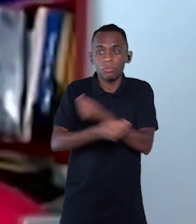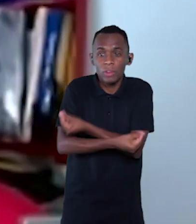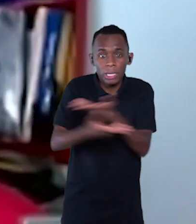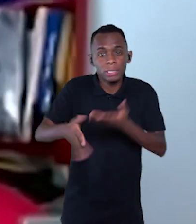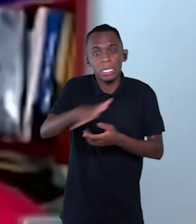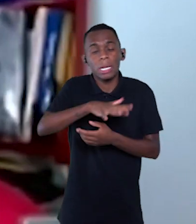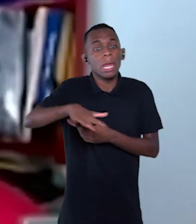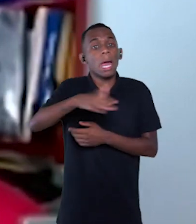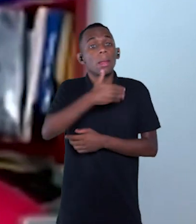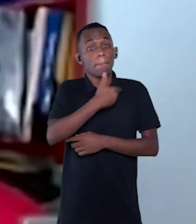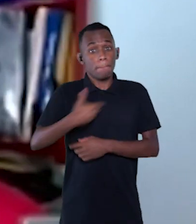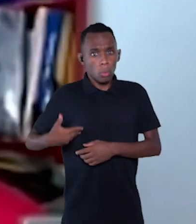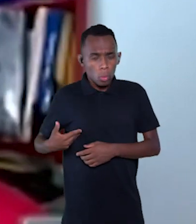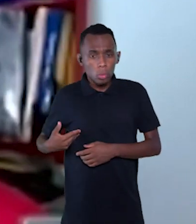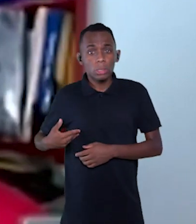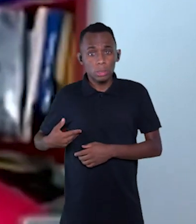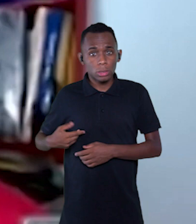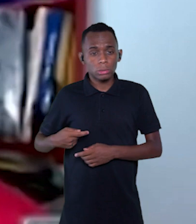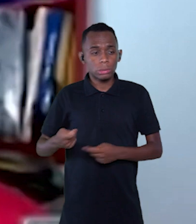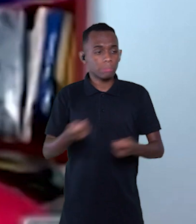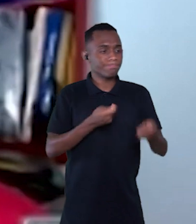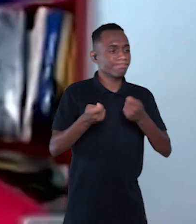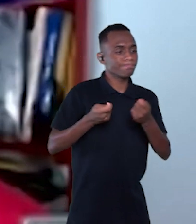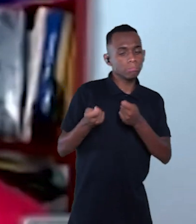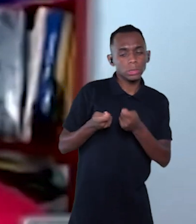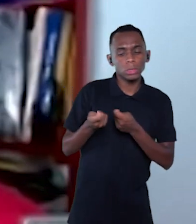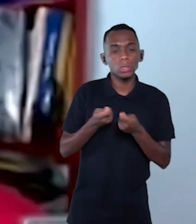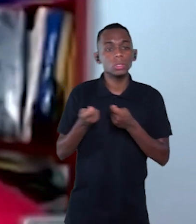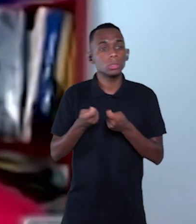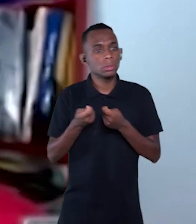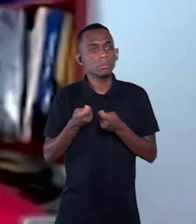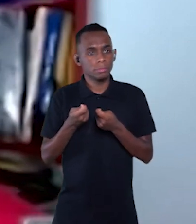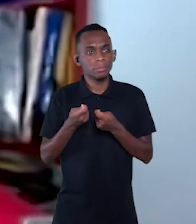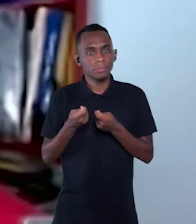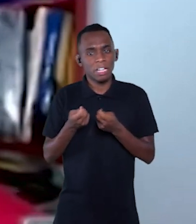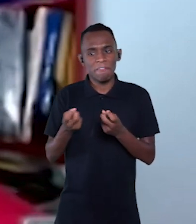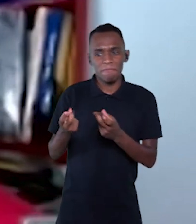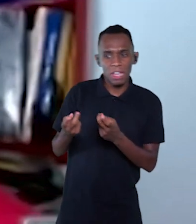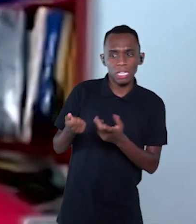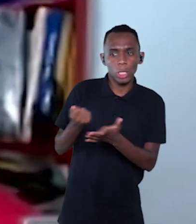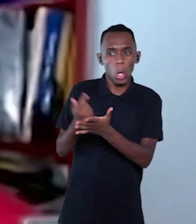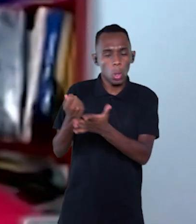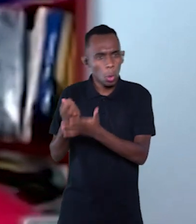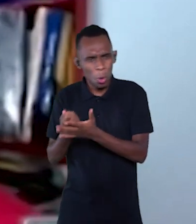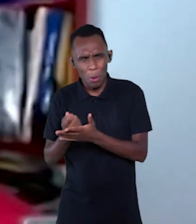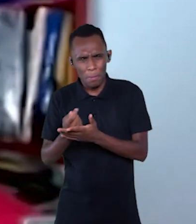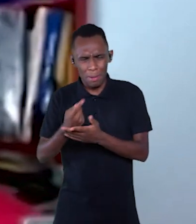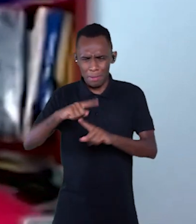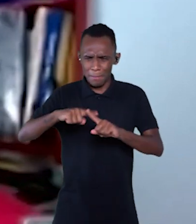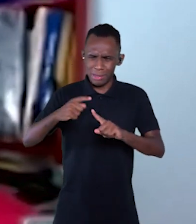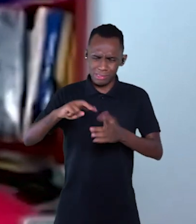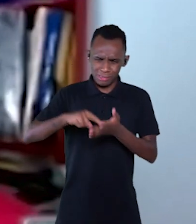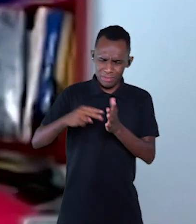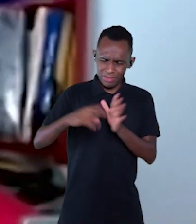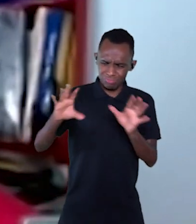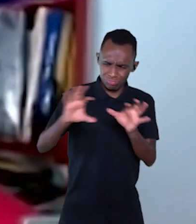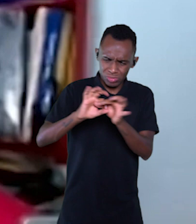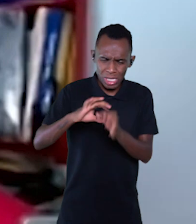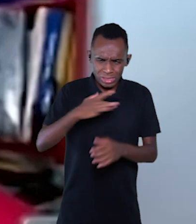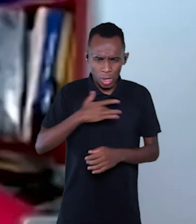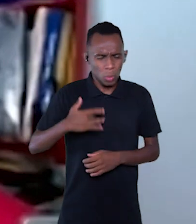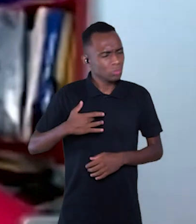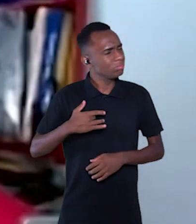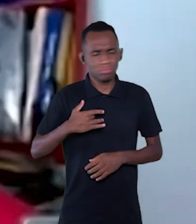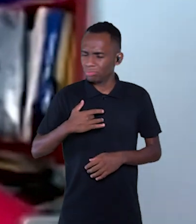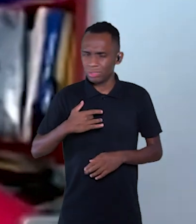serviço público essa lógica mercadológica, mercantil, que não tem nada a ver com aquilo que a gente entende como saúde. São visões